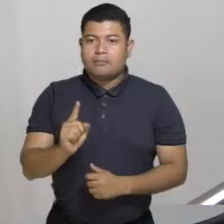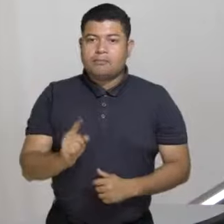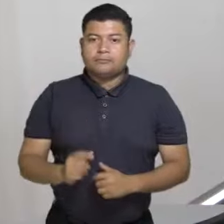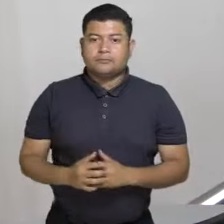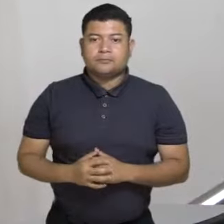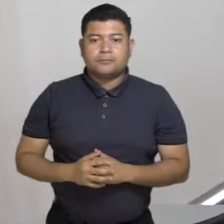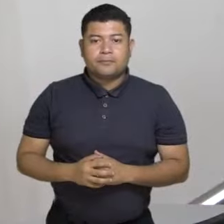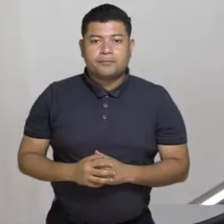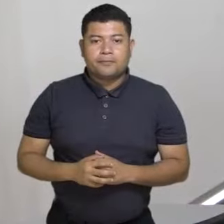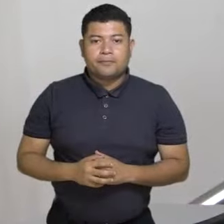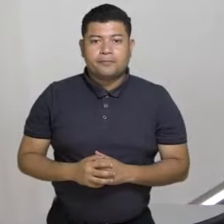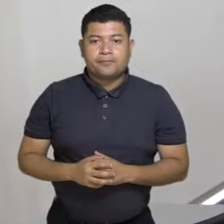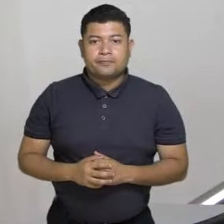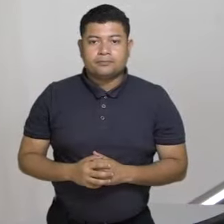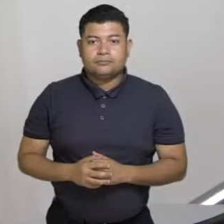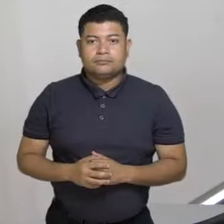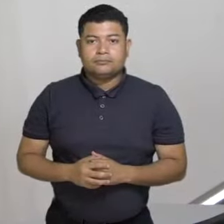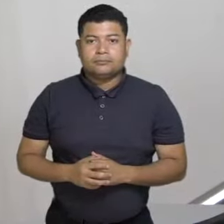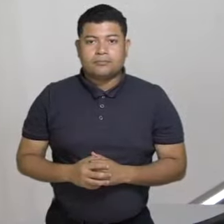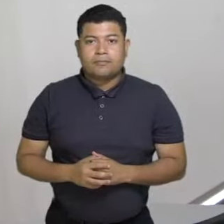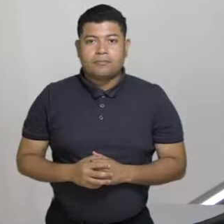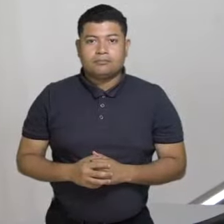Eu quero